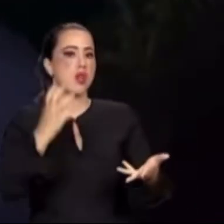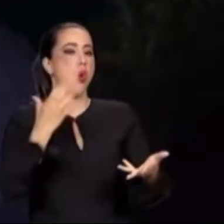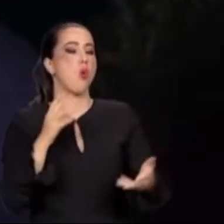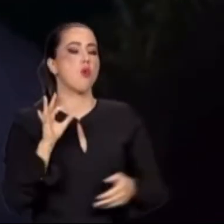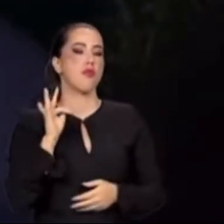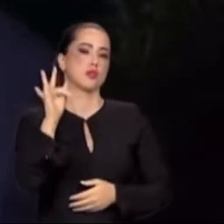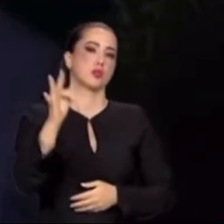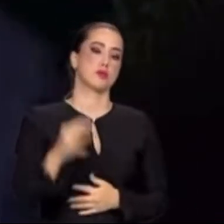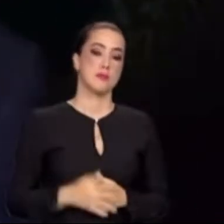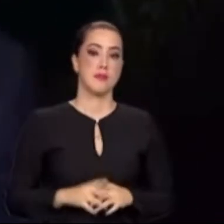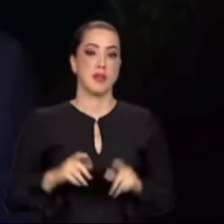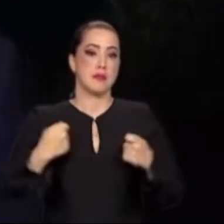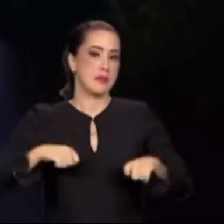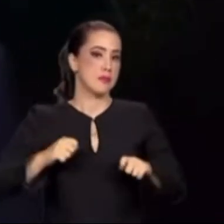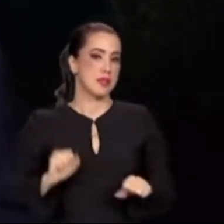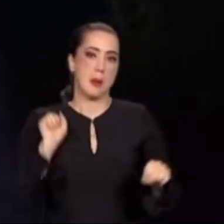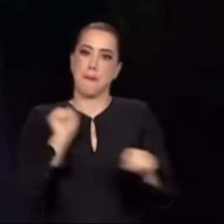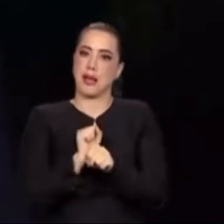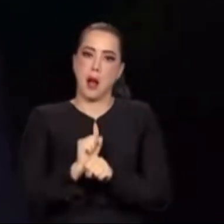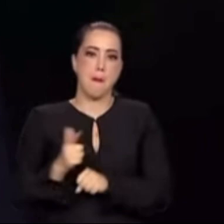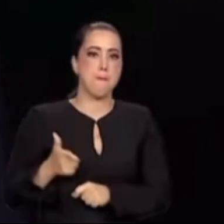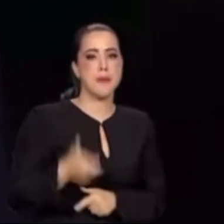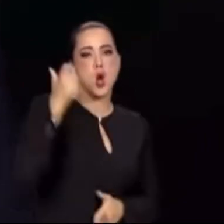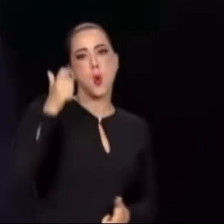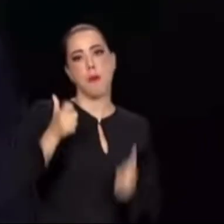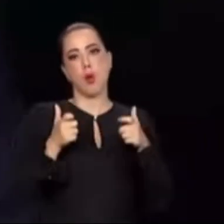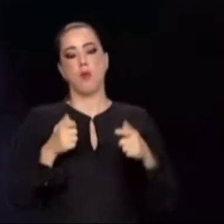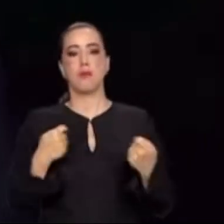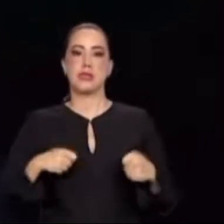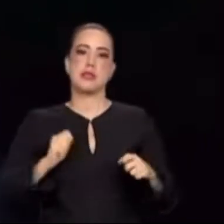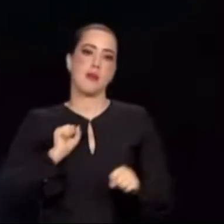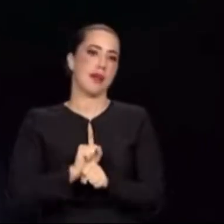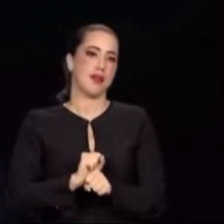no futuro. Mas é preciso parar de atirar, senão não tem solução.